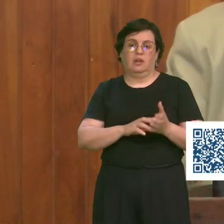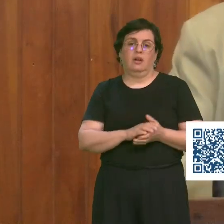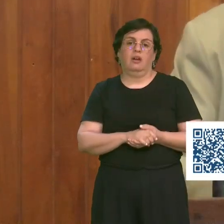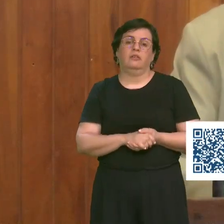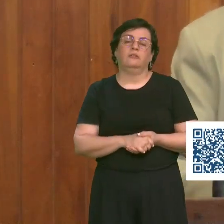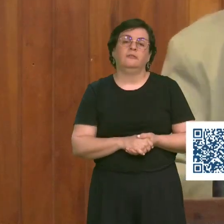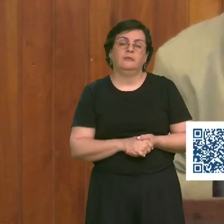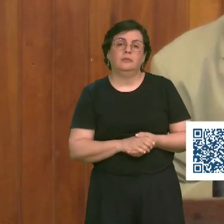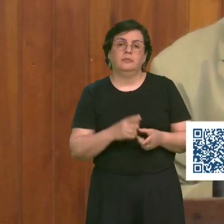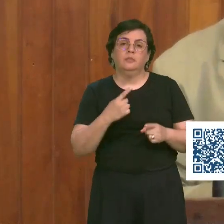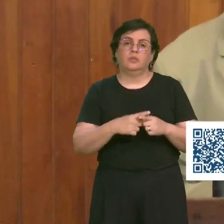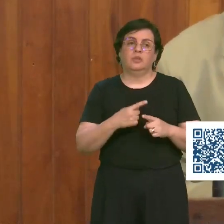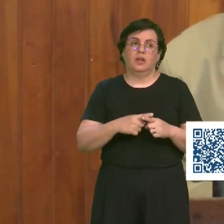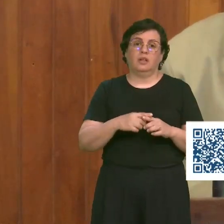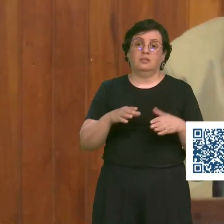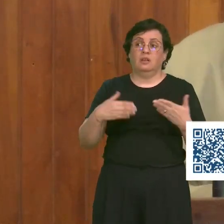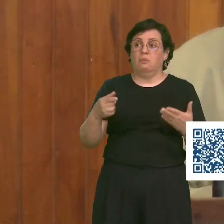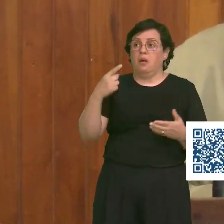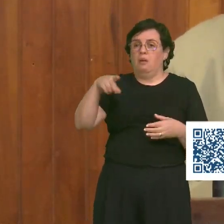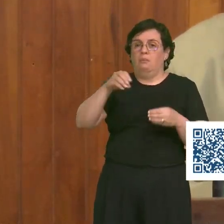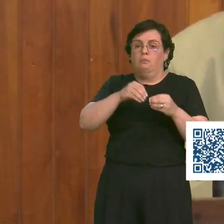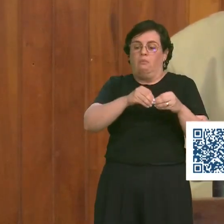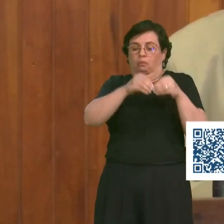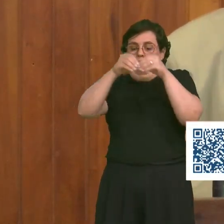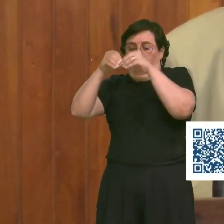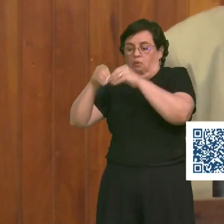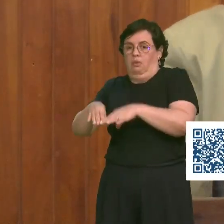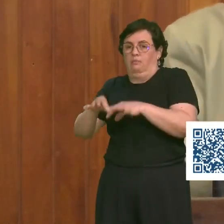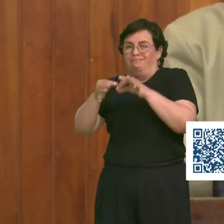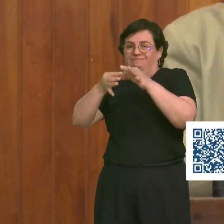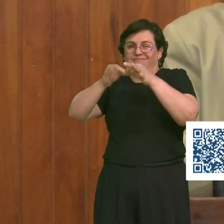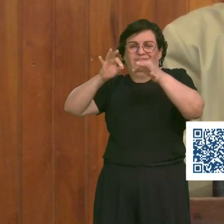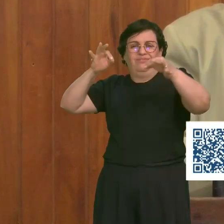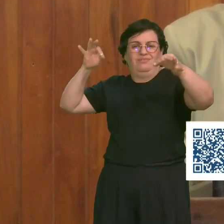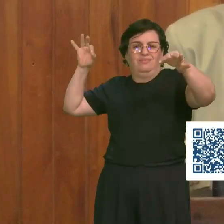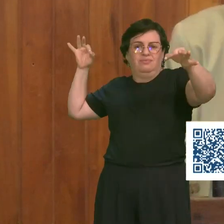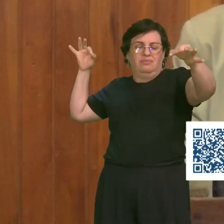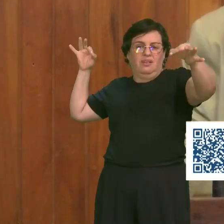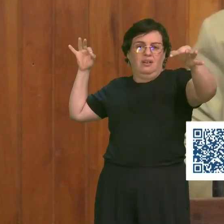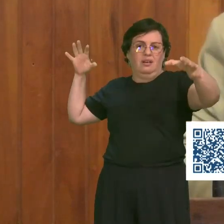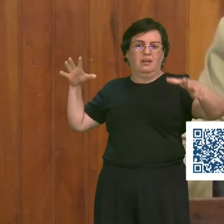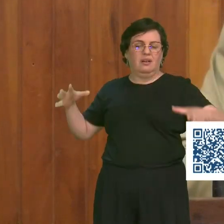se não ele tinha ido lá para Rosália lá para Ponta da Praia